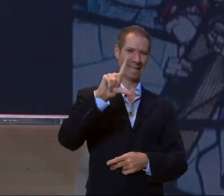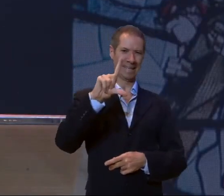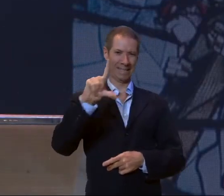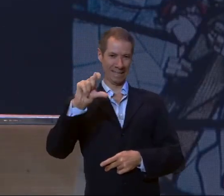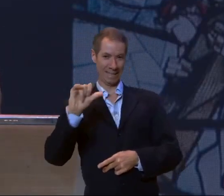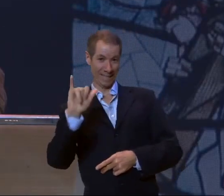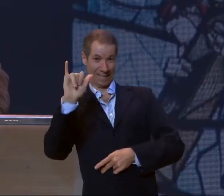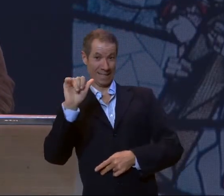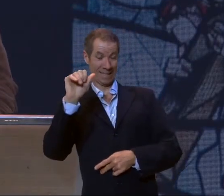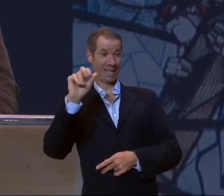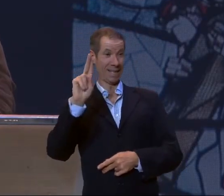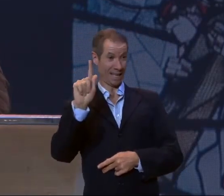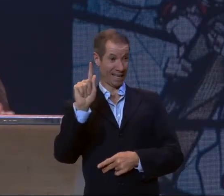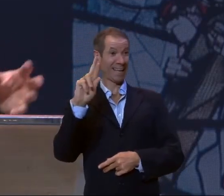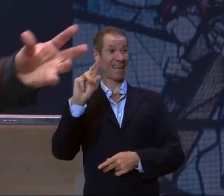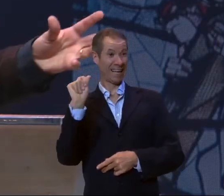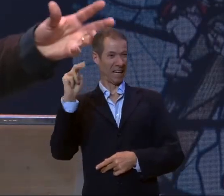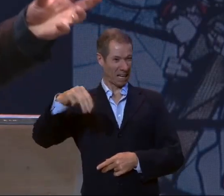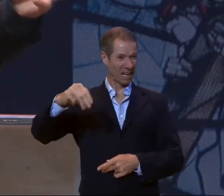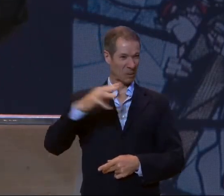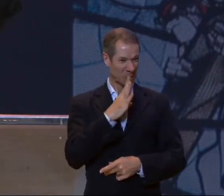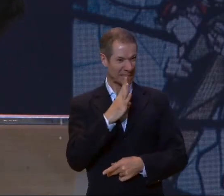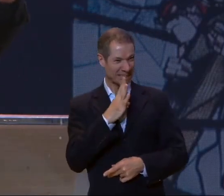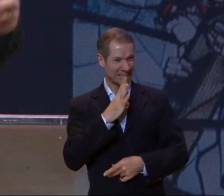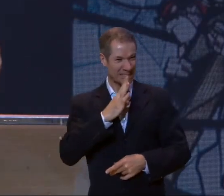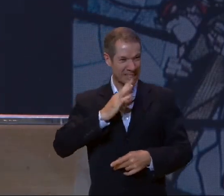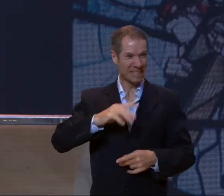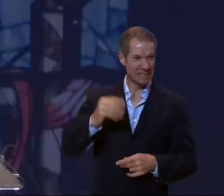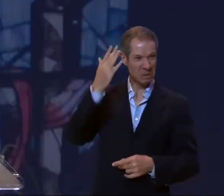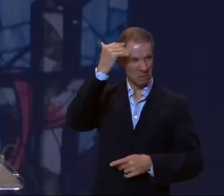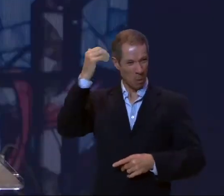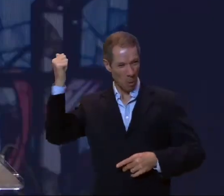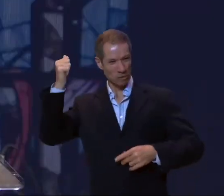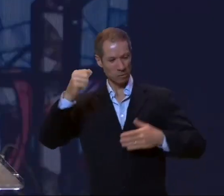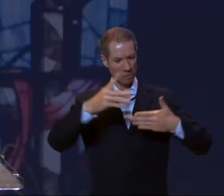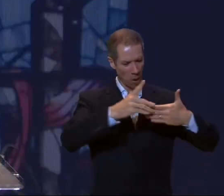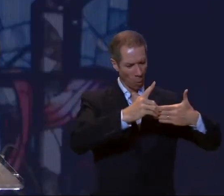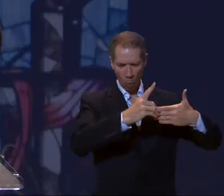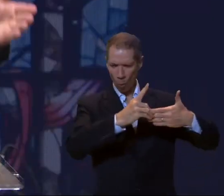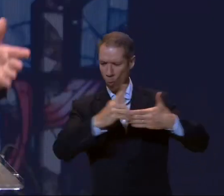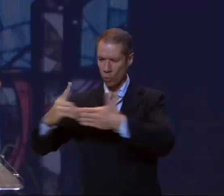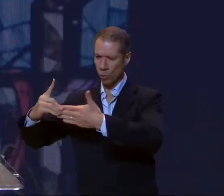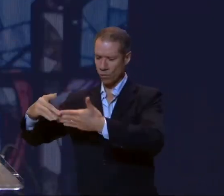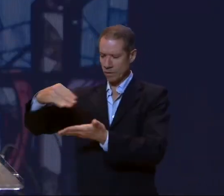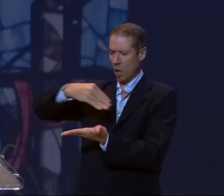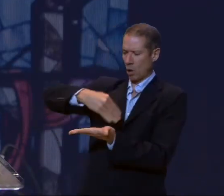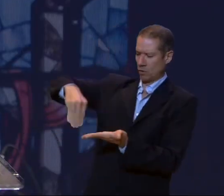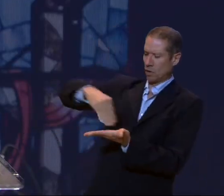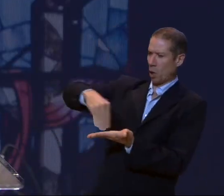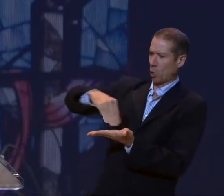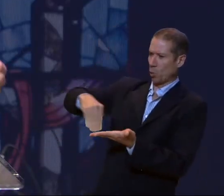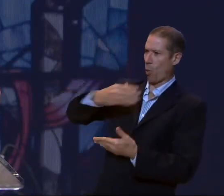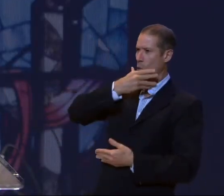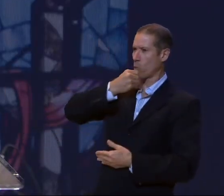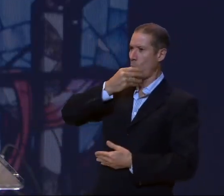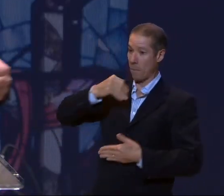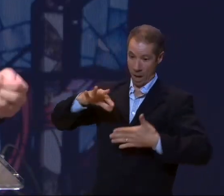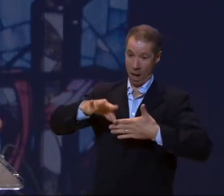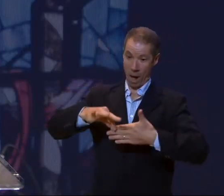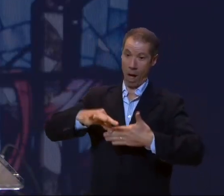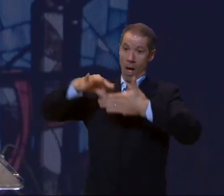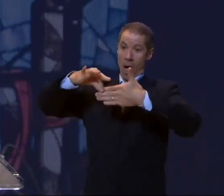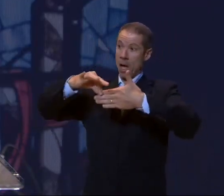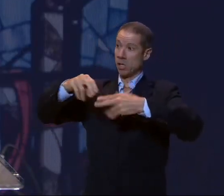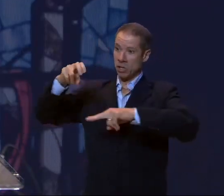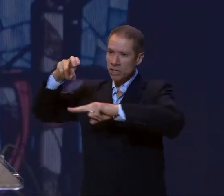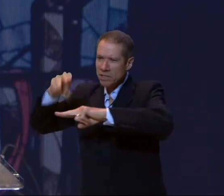foi muito interessante. Me conduziram para conhecer o escritório daquele homem de Deus. Tive o privilégio de sentar